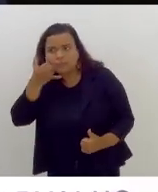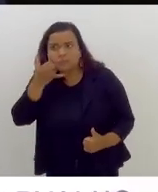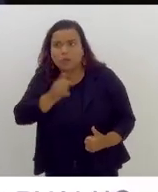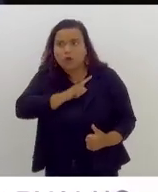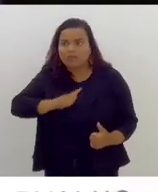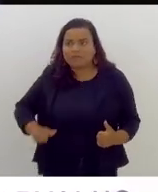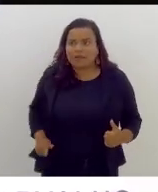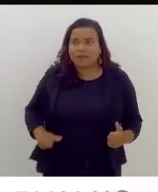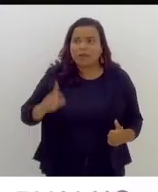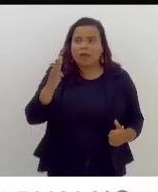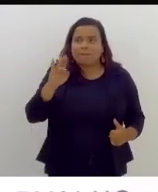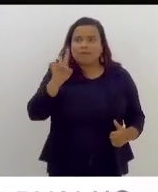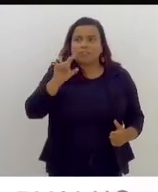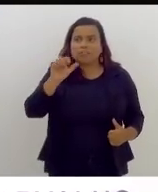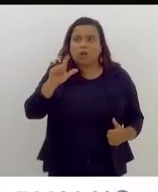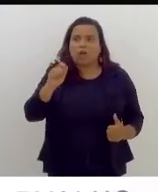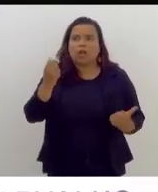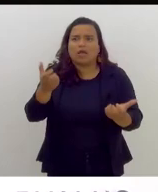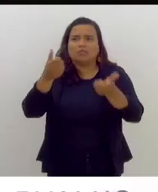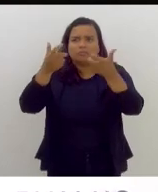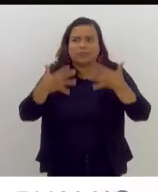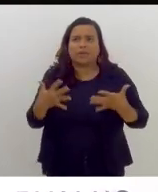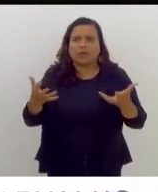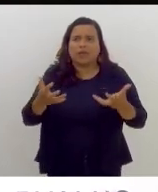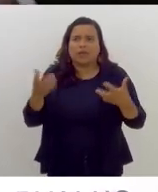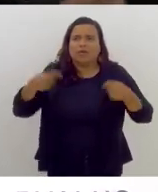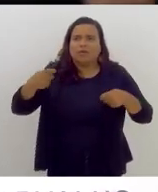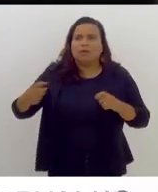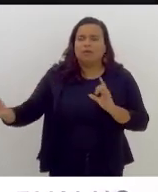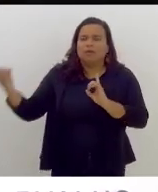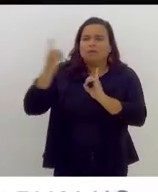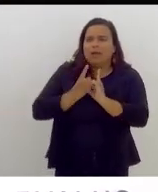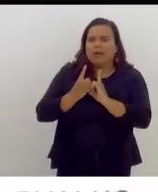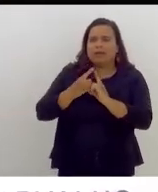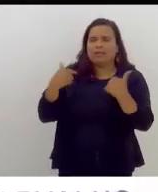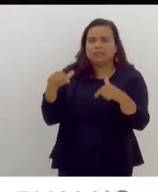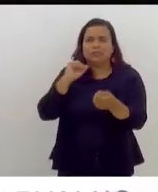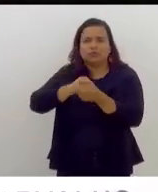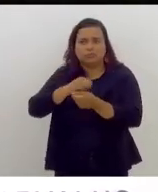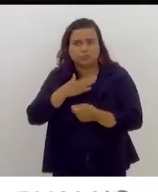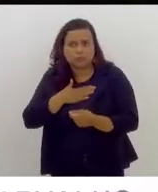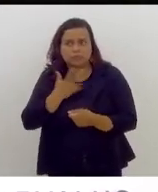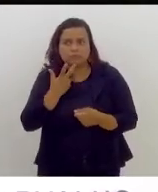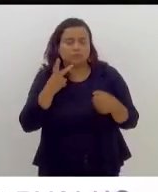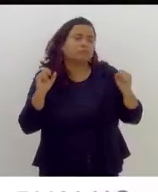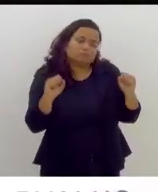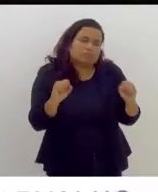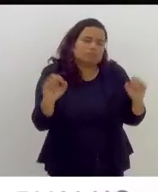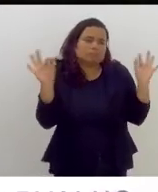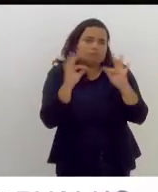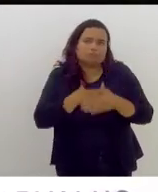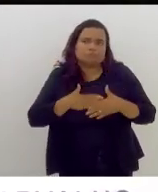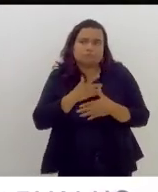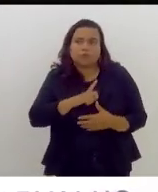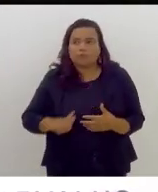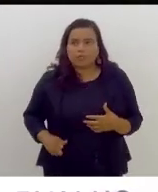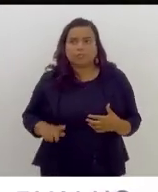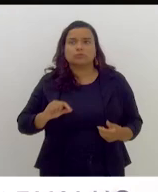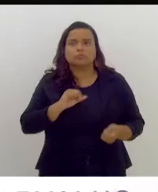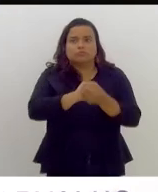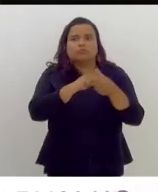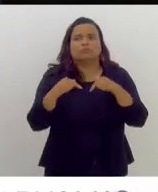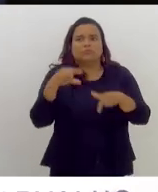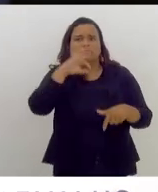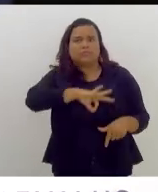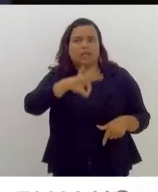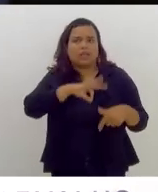quer falar com você. Eu atendi, Noel, estou precisando que tu venhas trabalhar comigo, tu podes? Eu disse, posso, governador, é uma honra. E outra coisa, eu não preciso